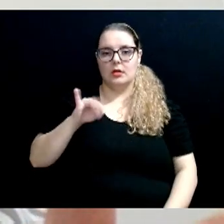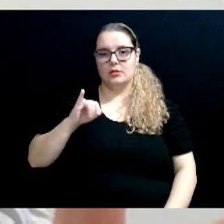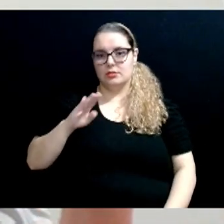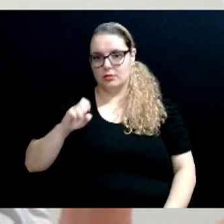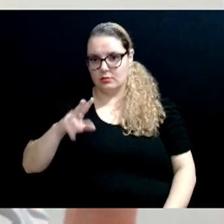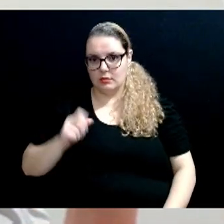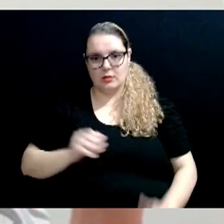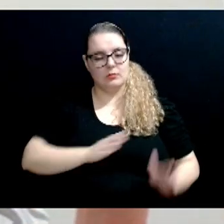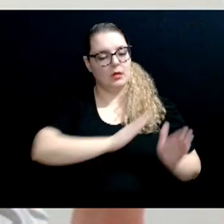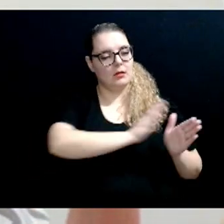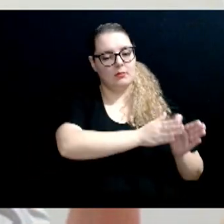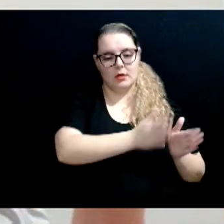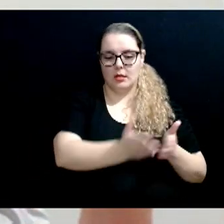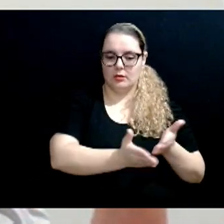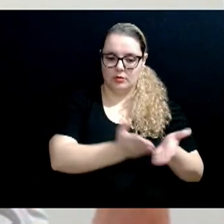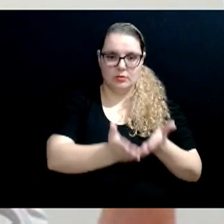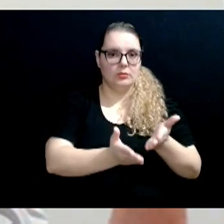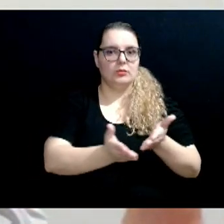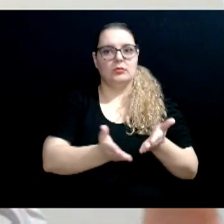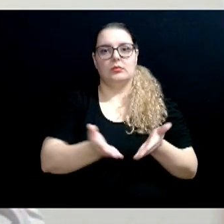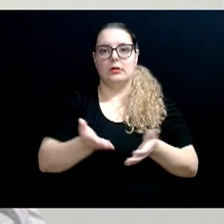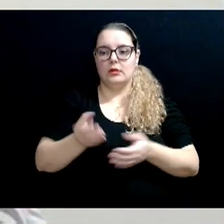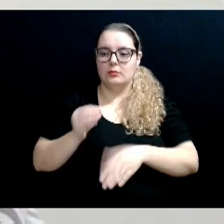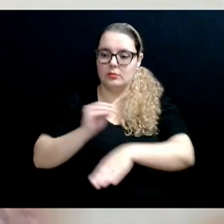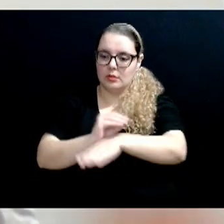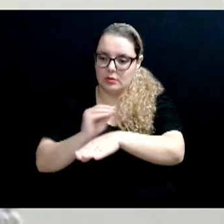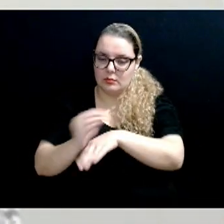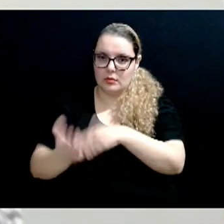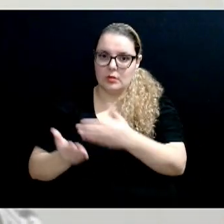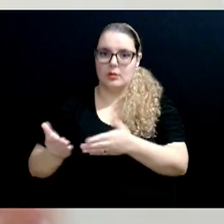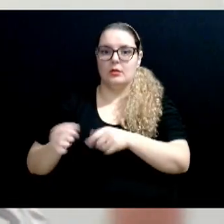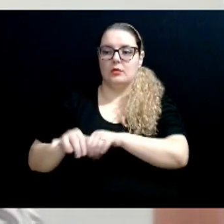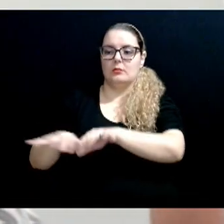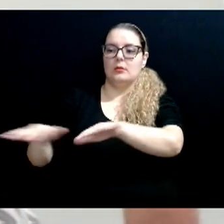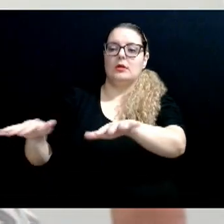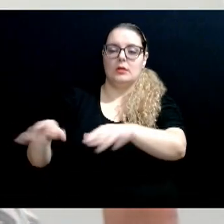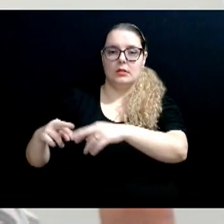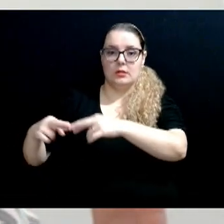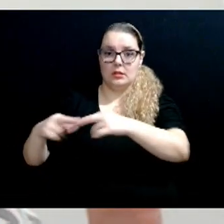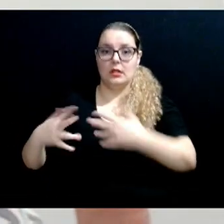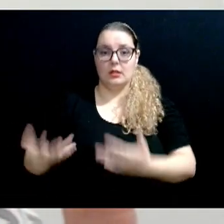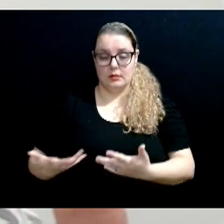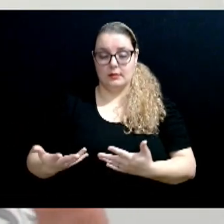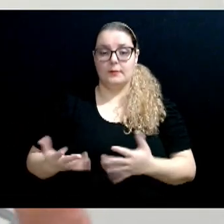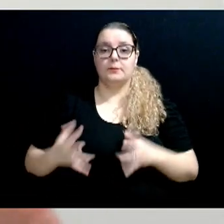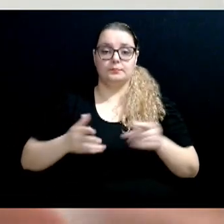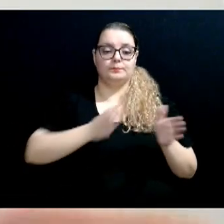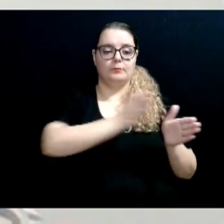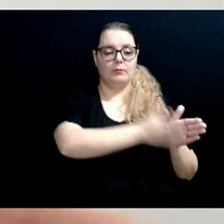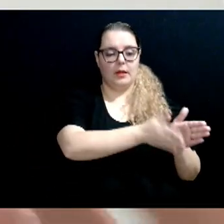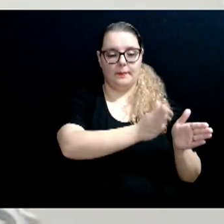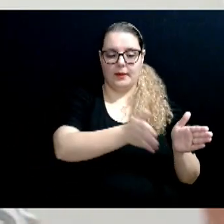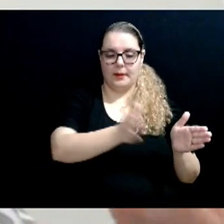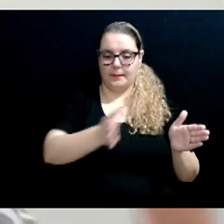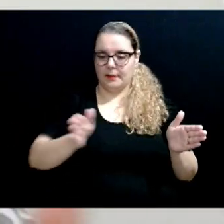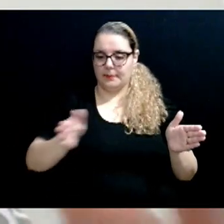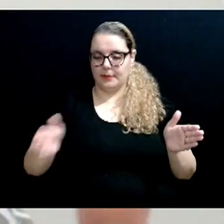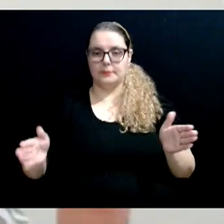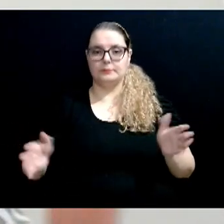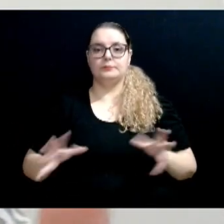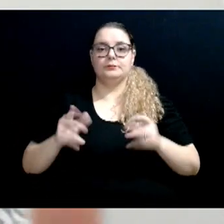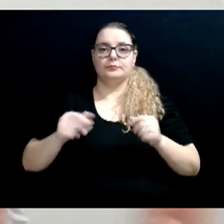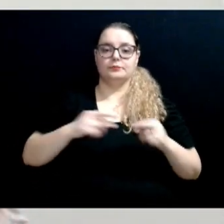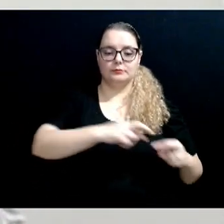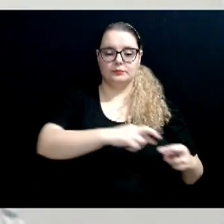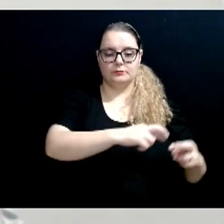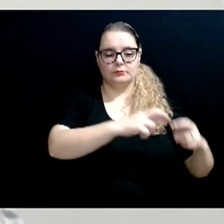tratamento, reservação e distribuição na rede. Então, todas essas etapas, elas são previstas